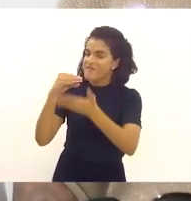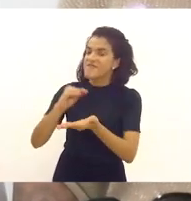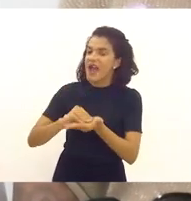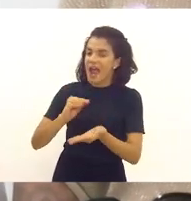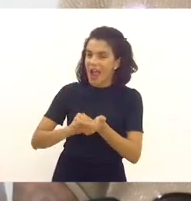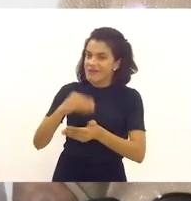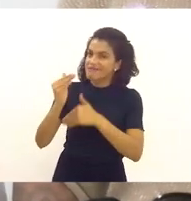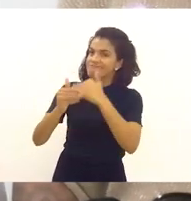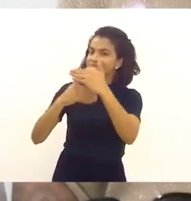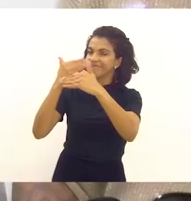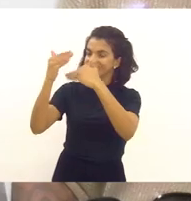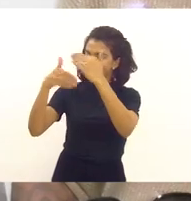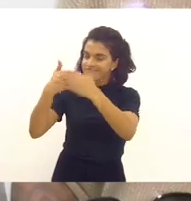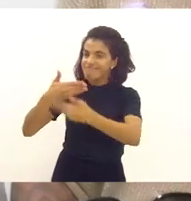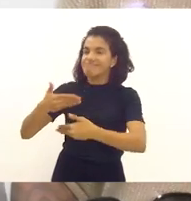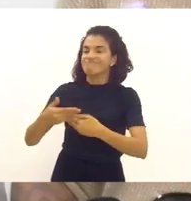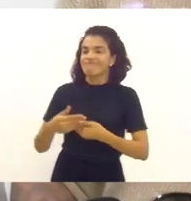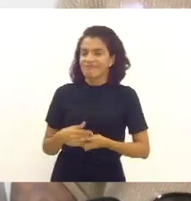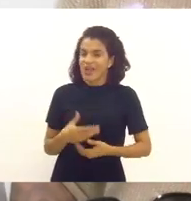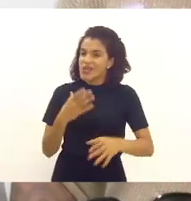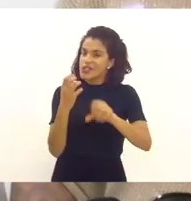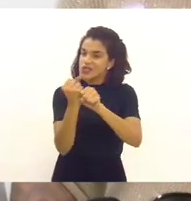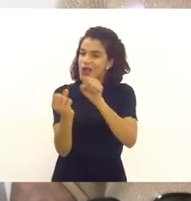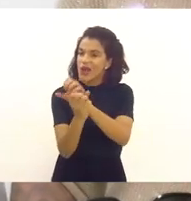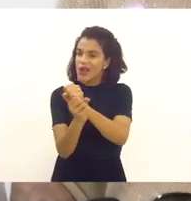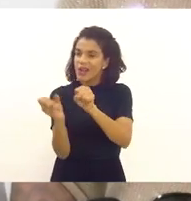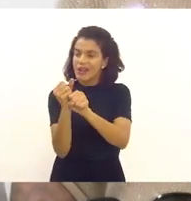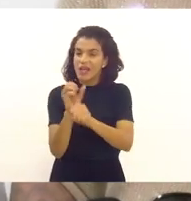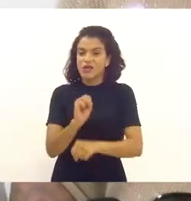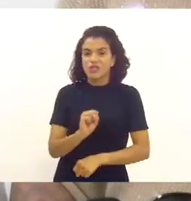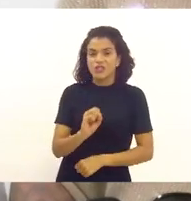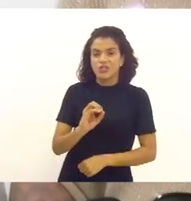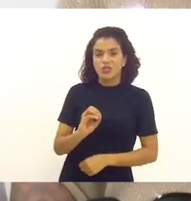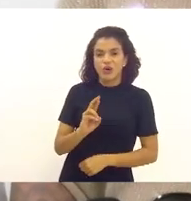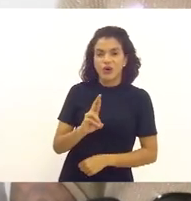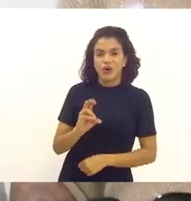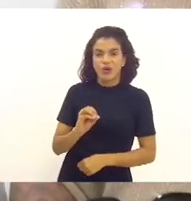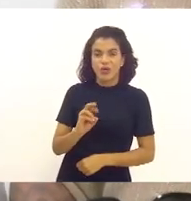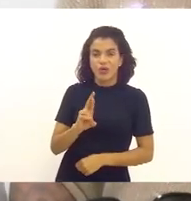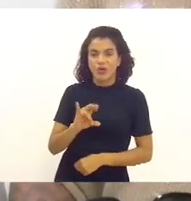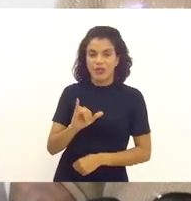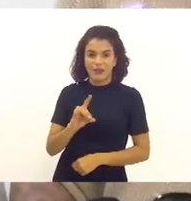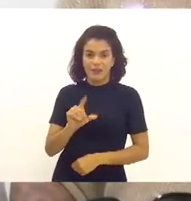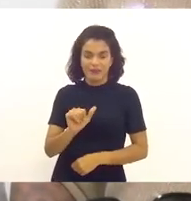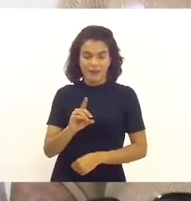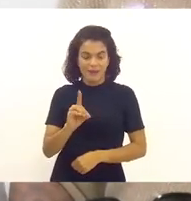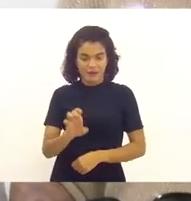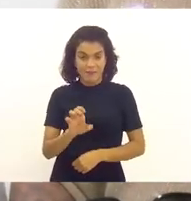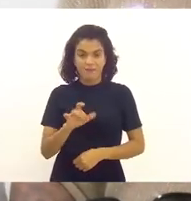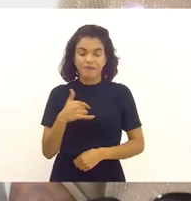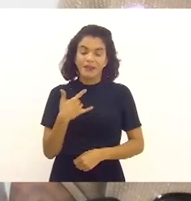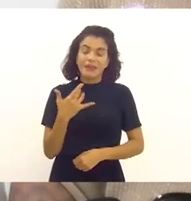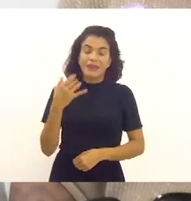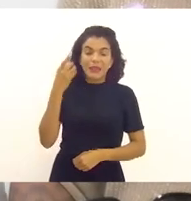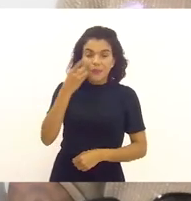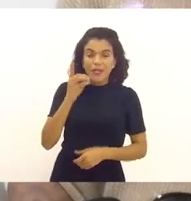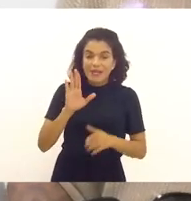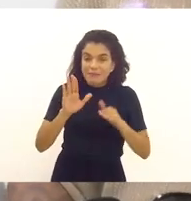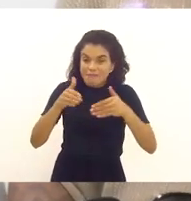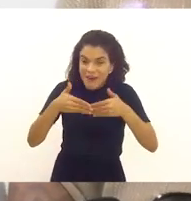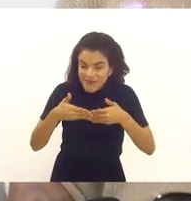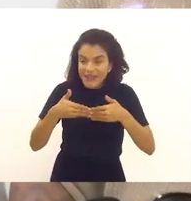a nossa tão esperada sororidade E aí para finalizar minha deputada eu queria dizer que a gente